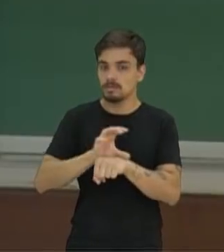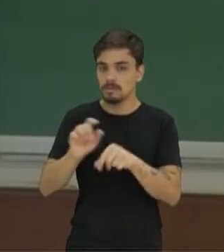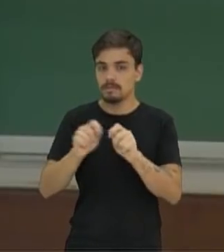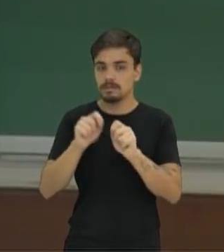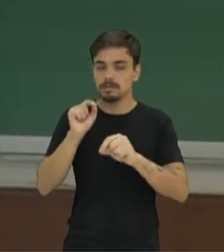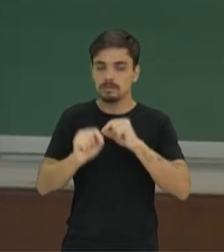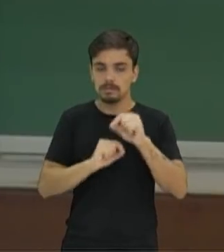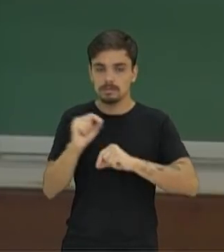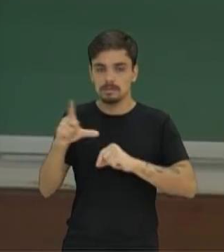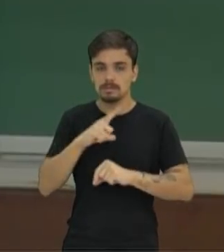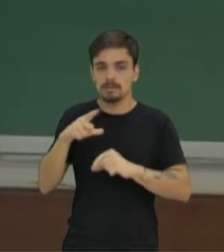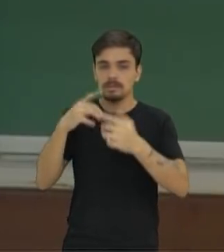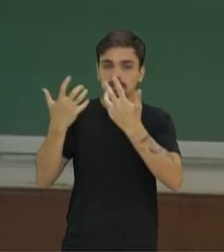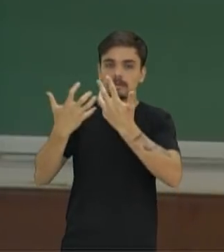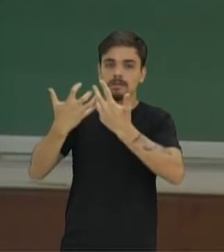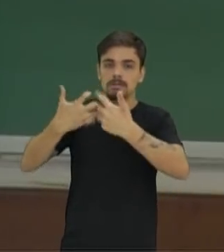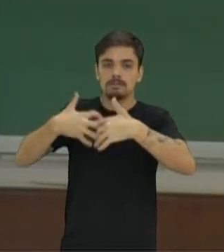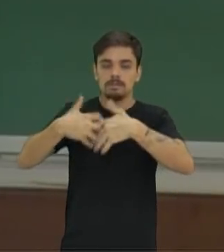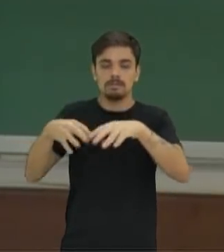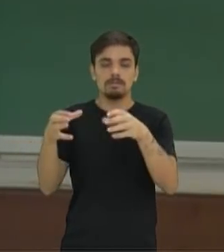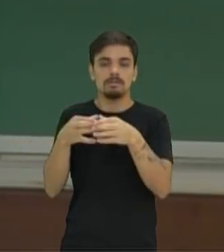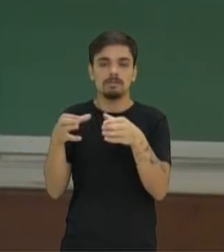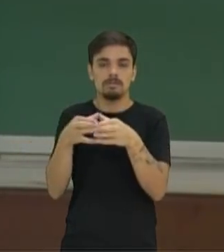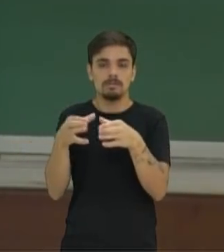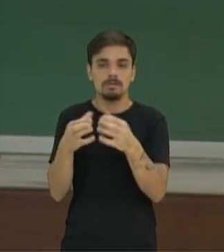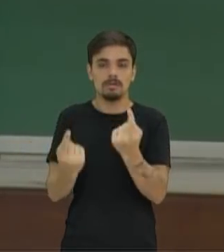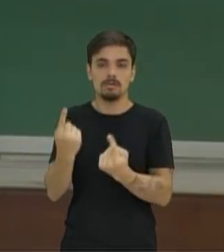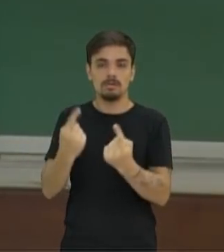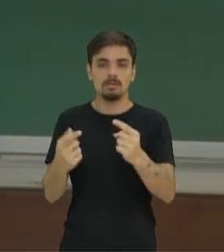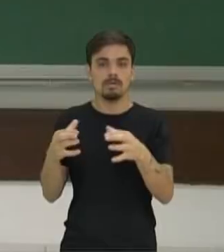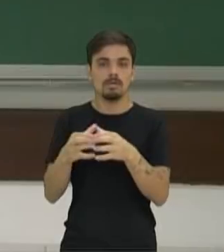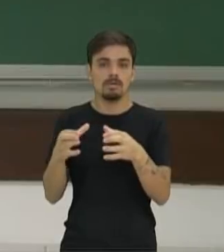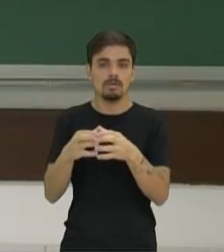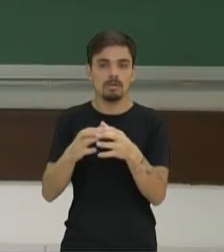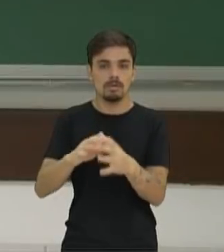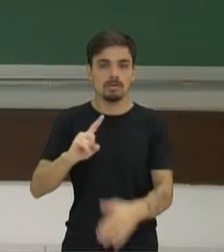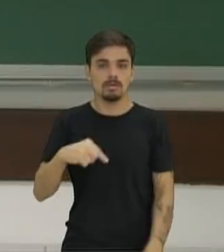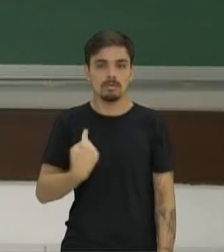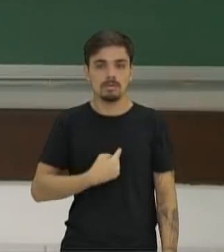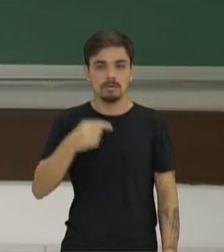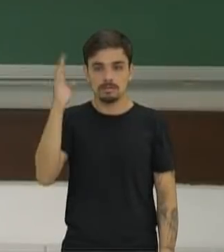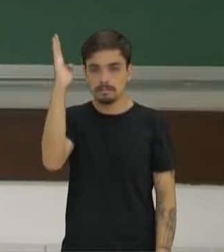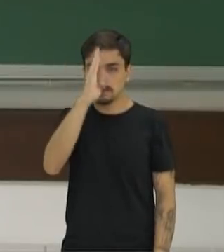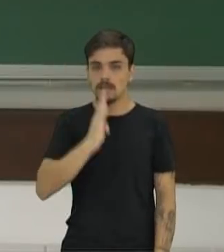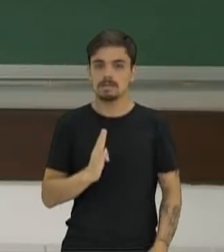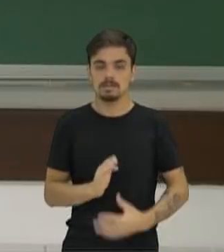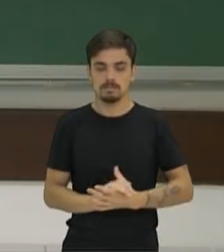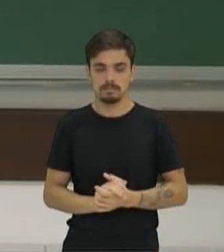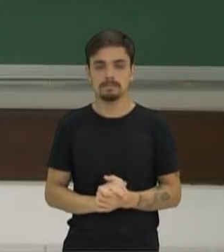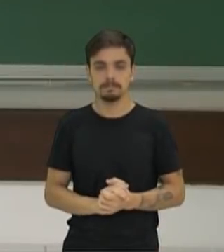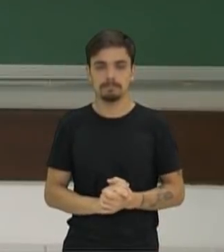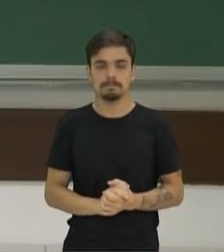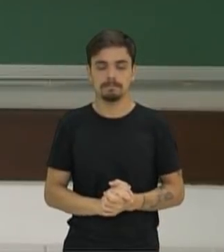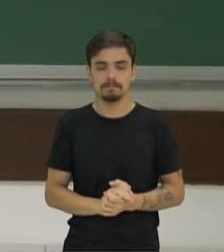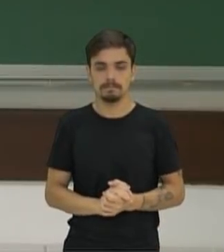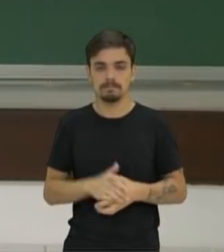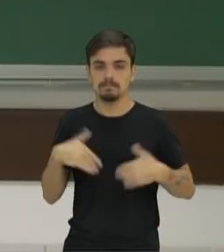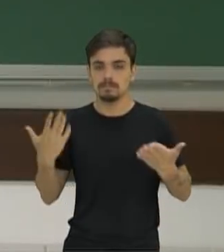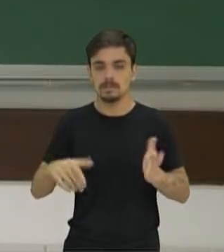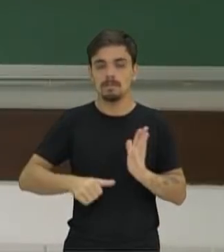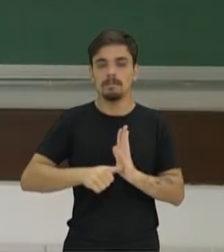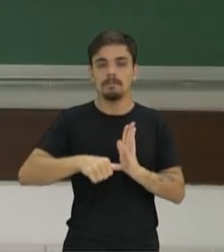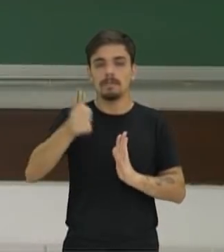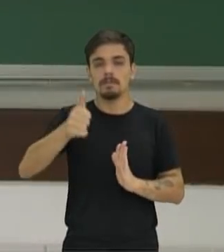Vai fazer o funcionamento de um grupo. Qual é esse grupo? Os nós, brasileiros, ok? Nossa